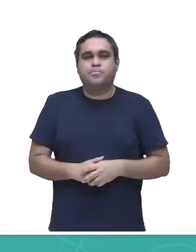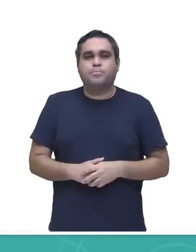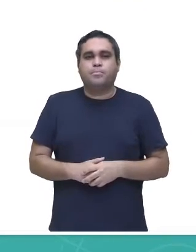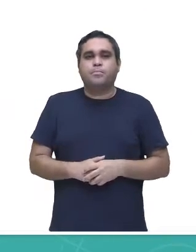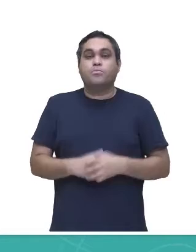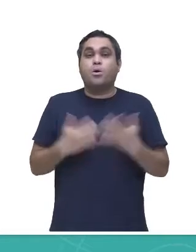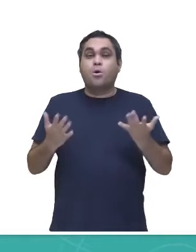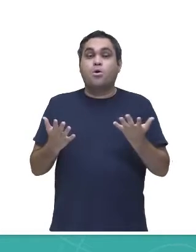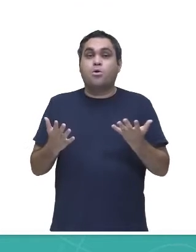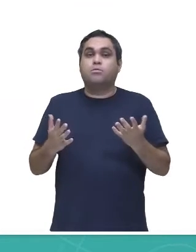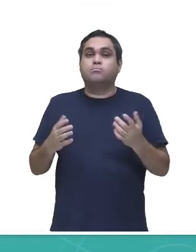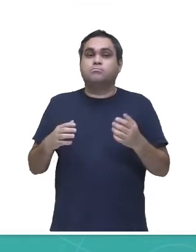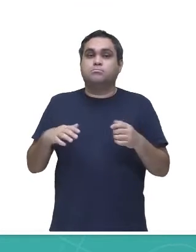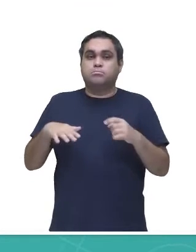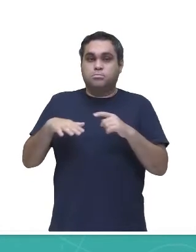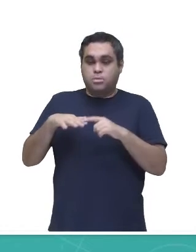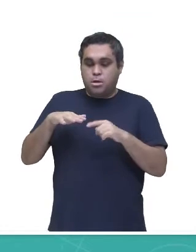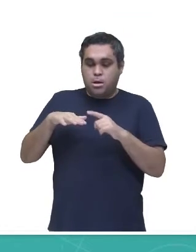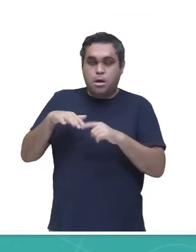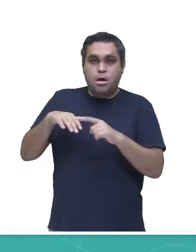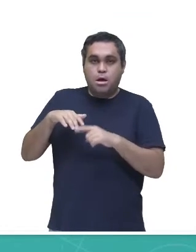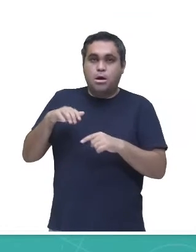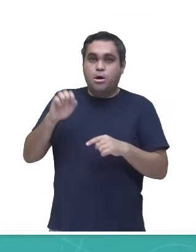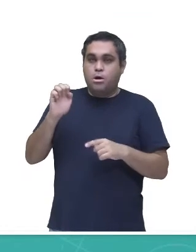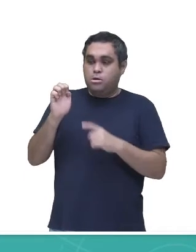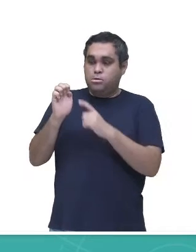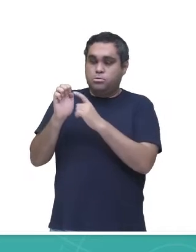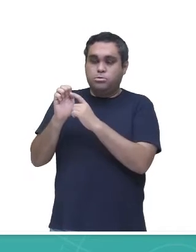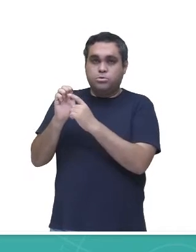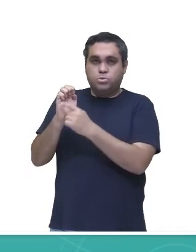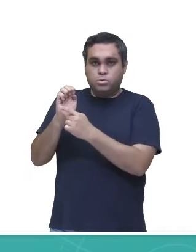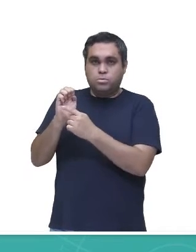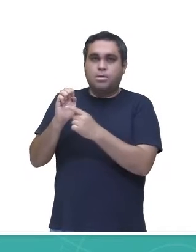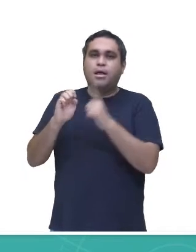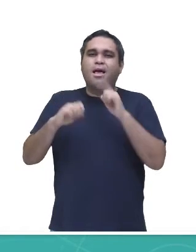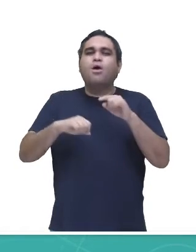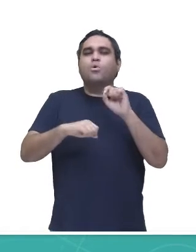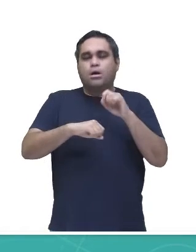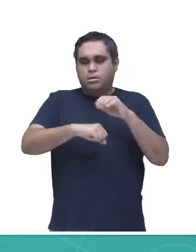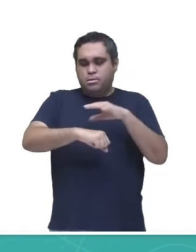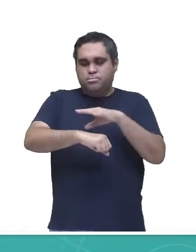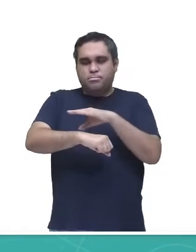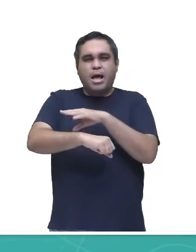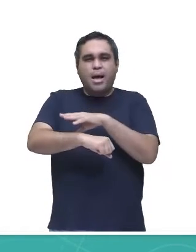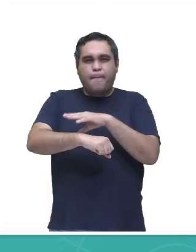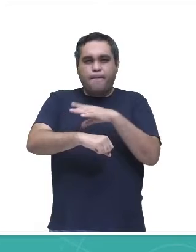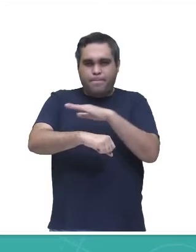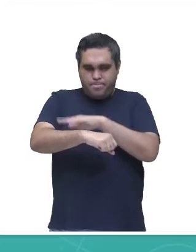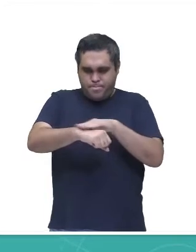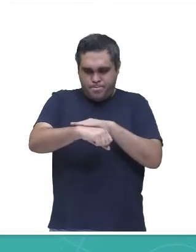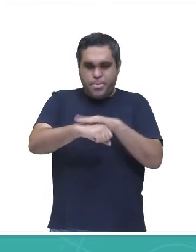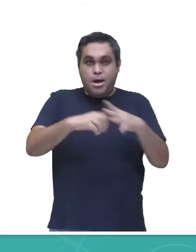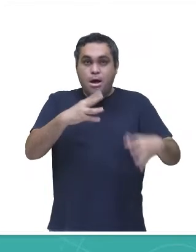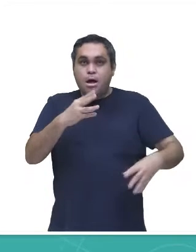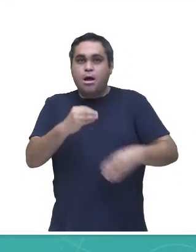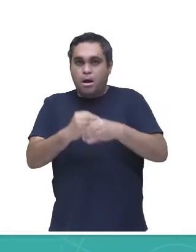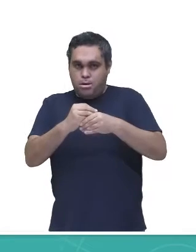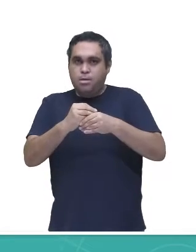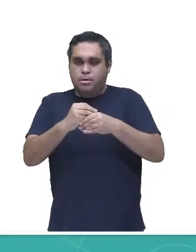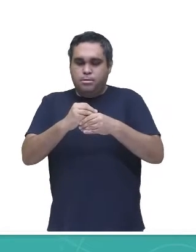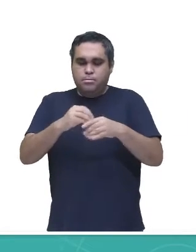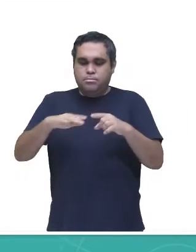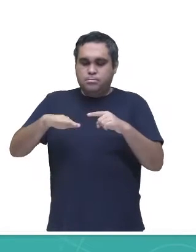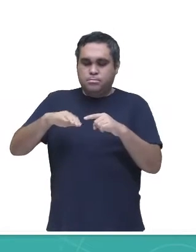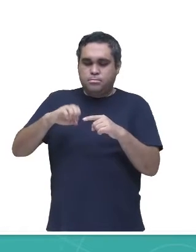unhas. Observa aí a próxima imagem. Os anexos da pele, né? A gente tem aí as unhas. As unhas são resultado